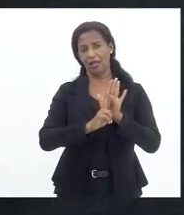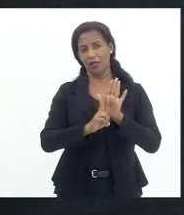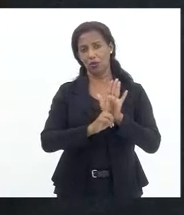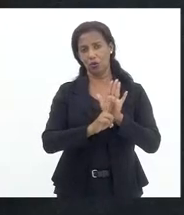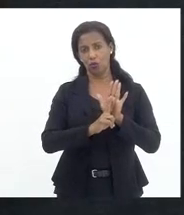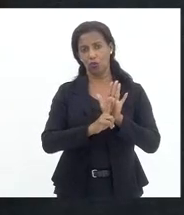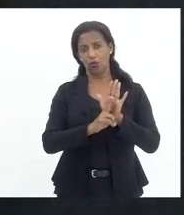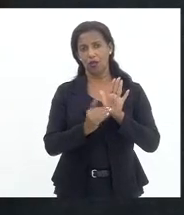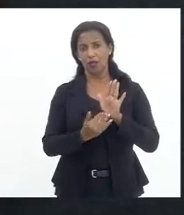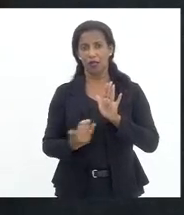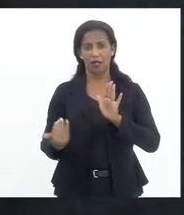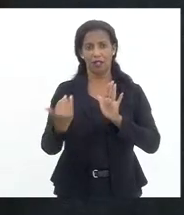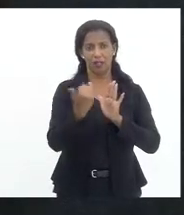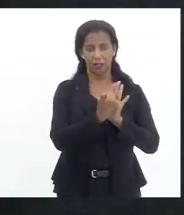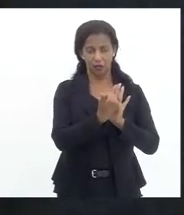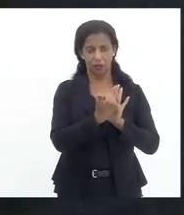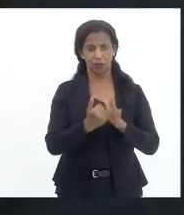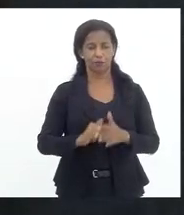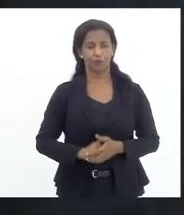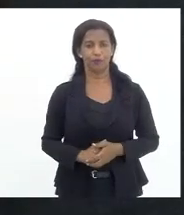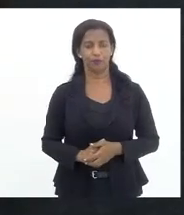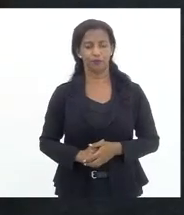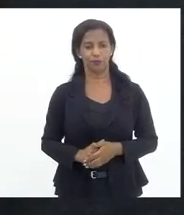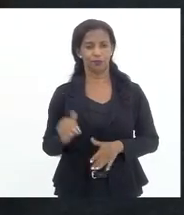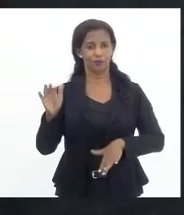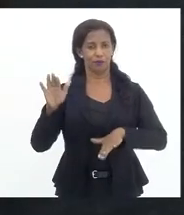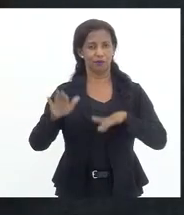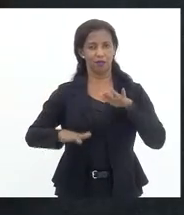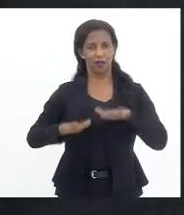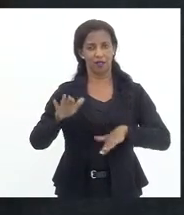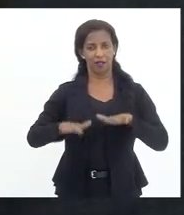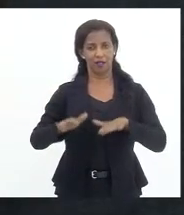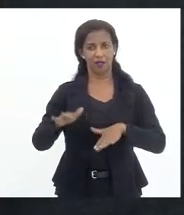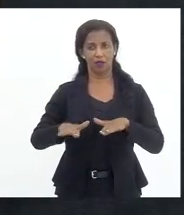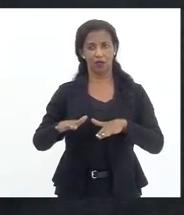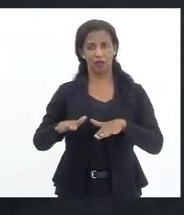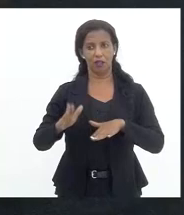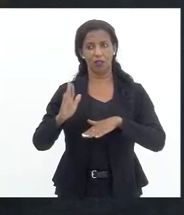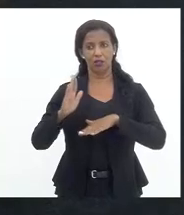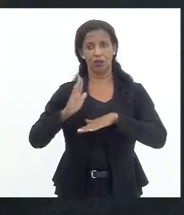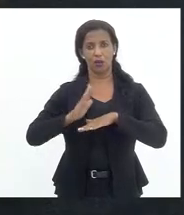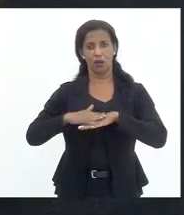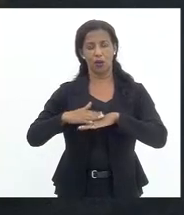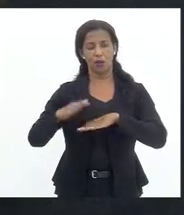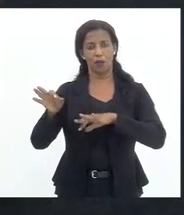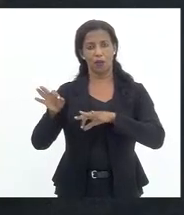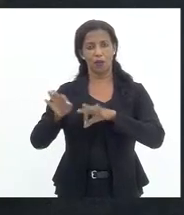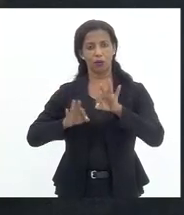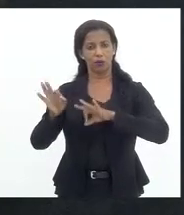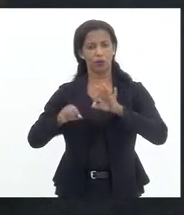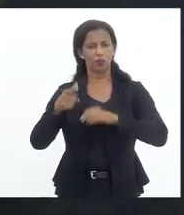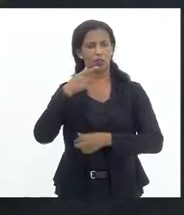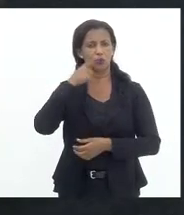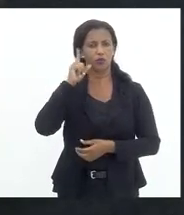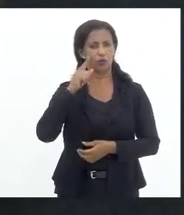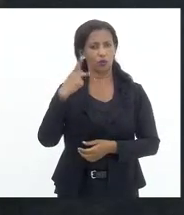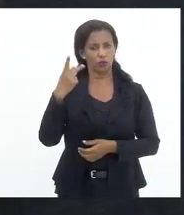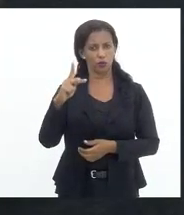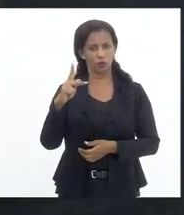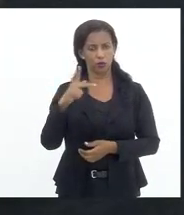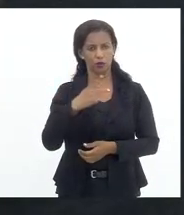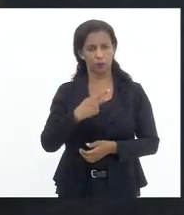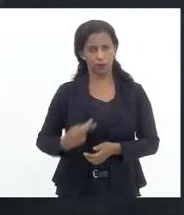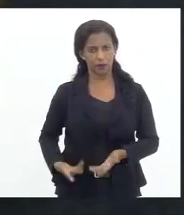ele acrescentou, talvez em homenagem ao projeto que foi a pauta de ontem, de Vossa Excelência,